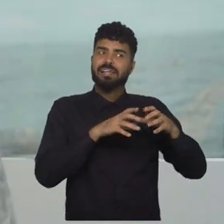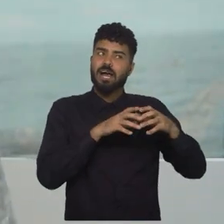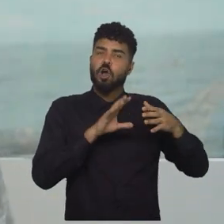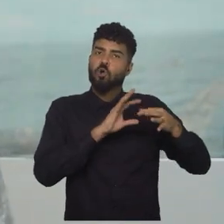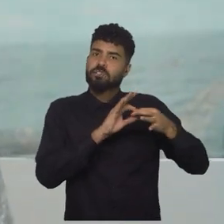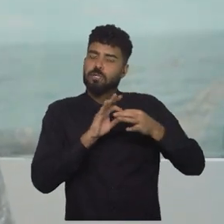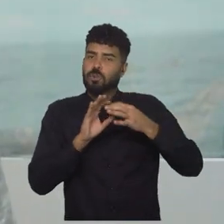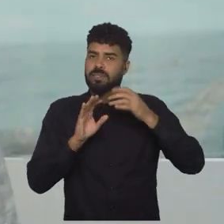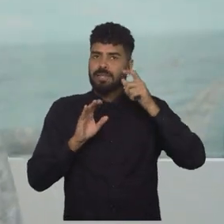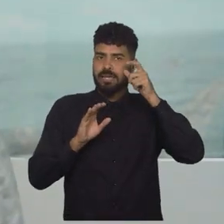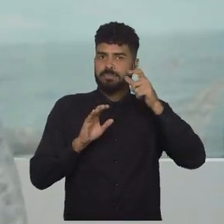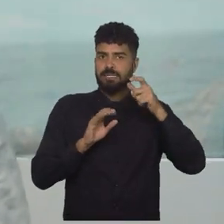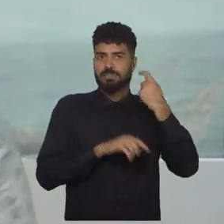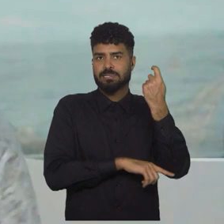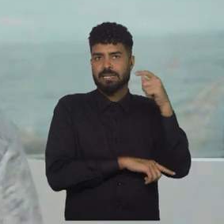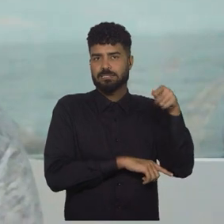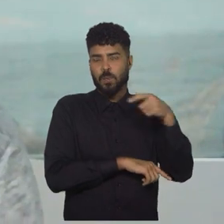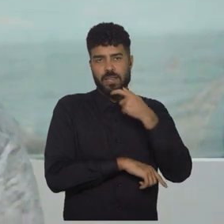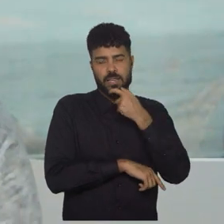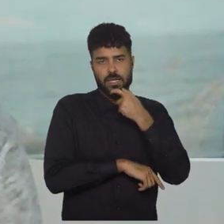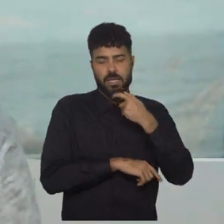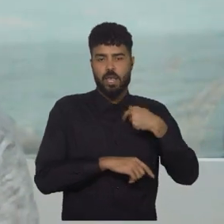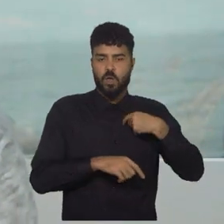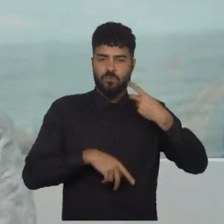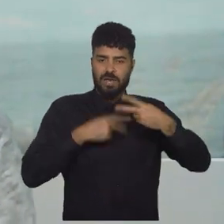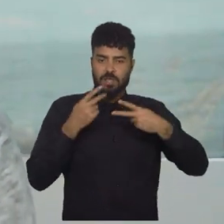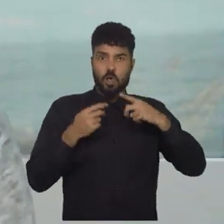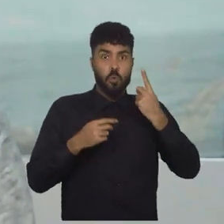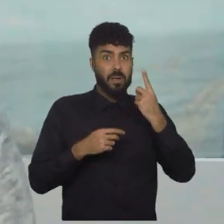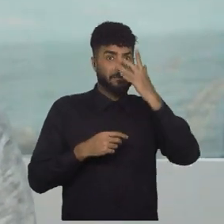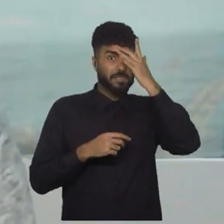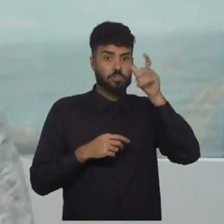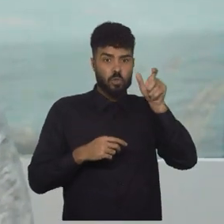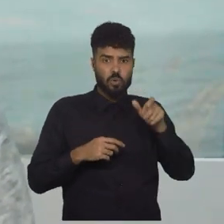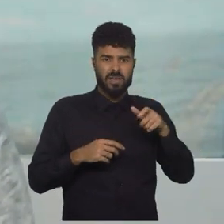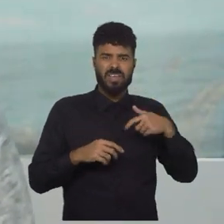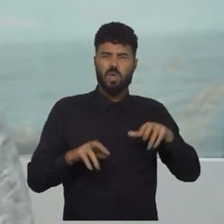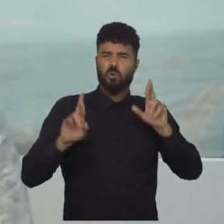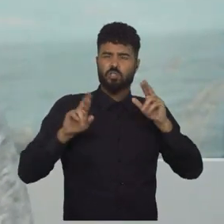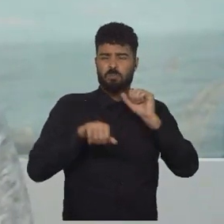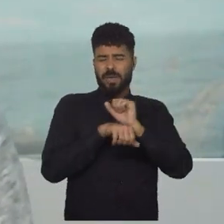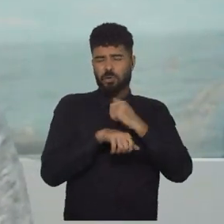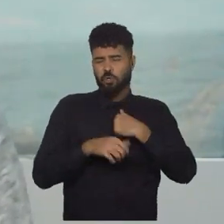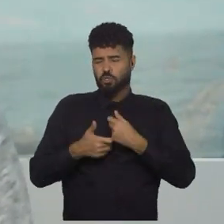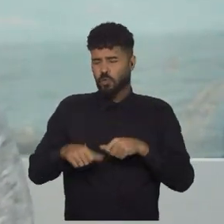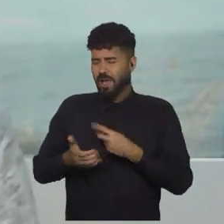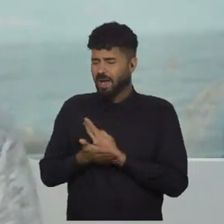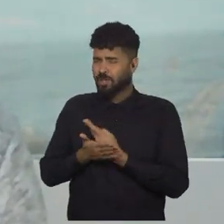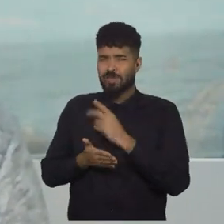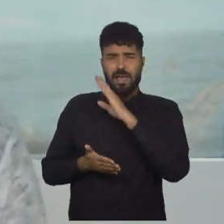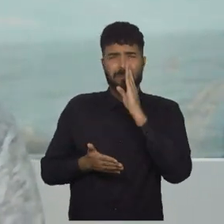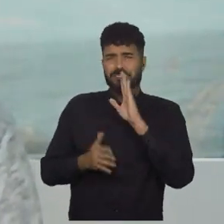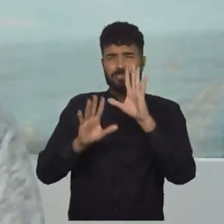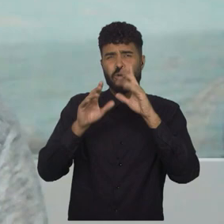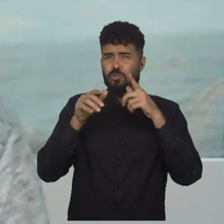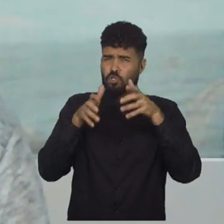muito interessante na seleção inglesa. Eu costumo falar... que se tem alguém que hoje está, e eu espero estar totalmente errado, por favor, Brasil, cala minha